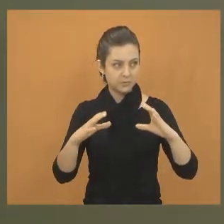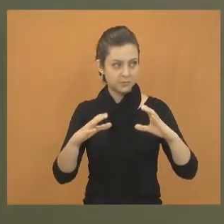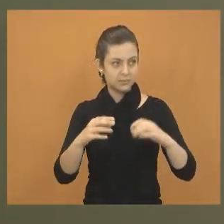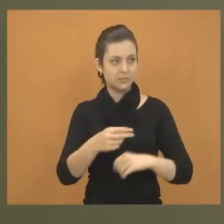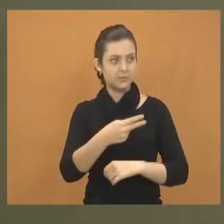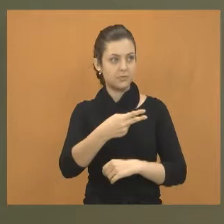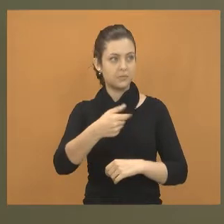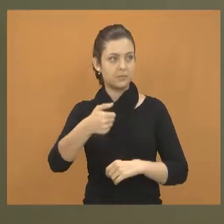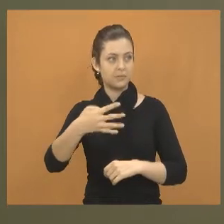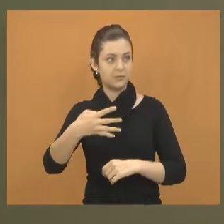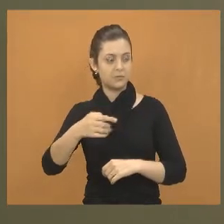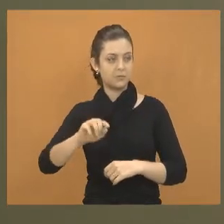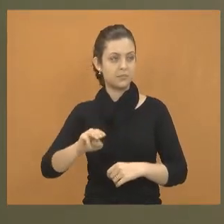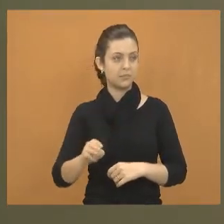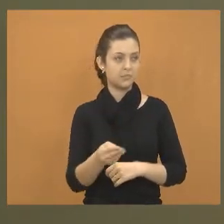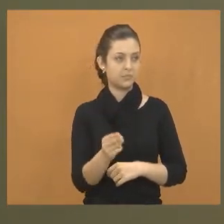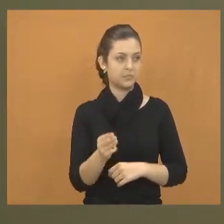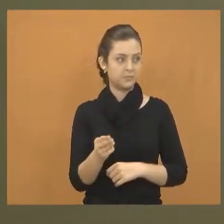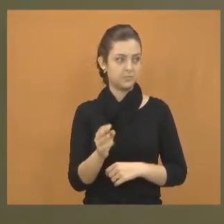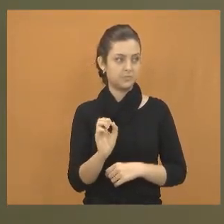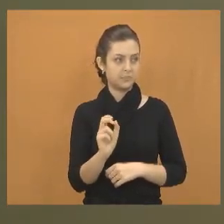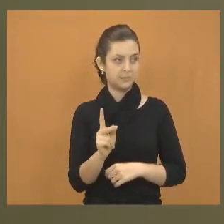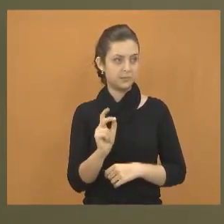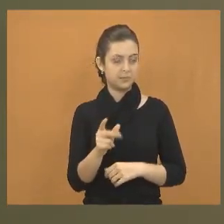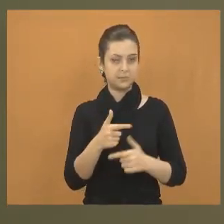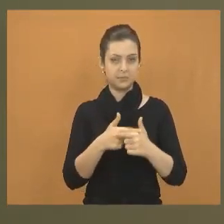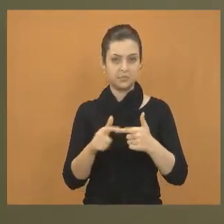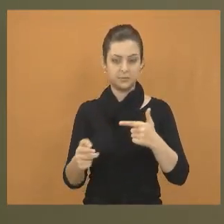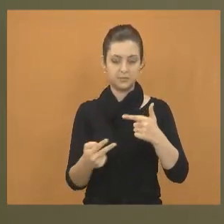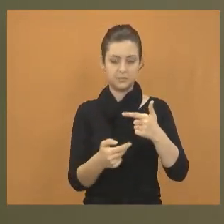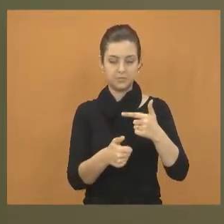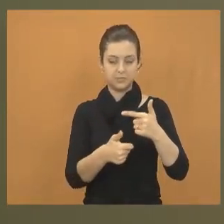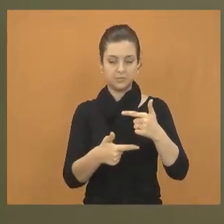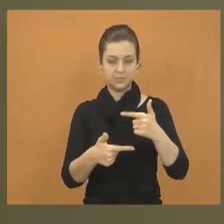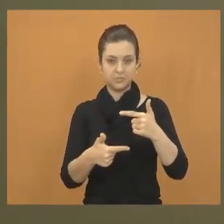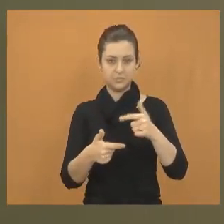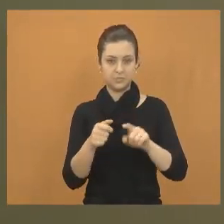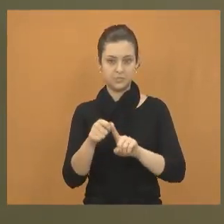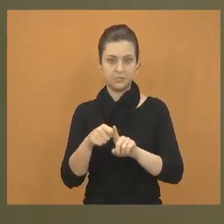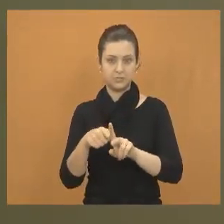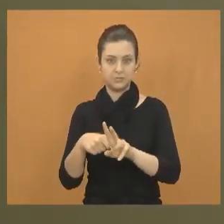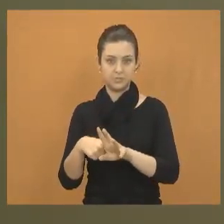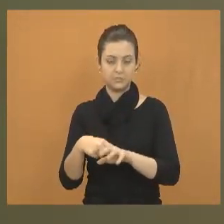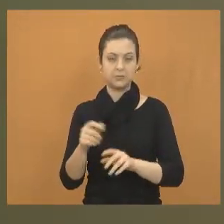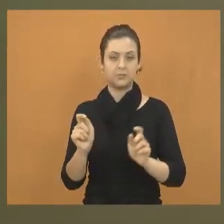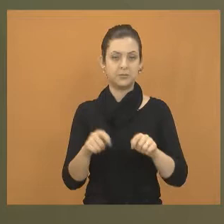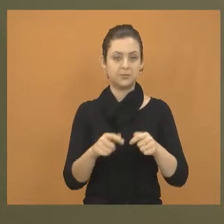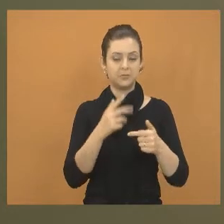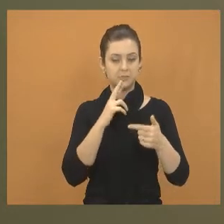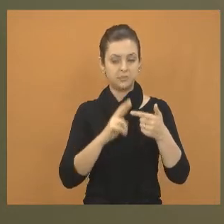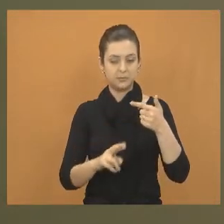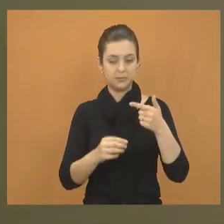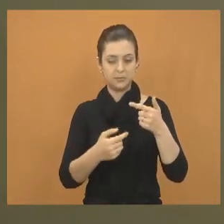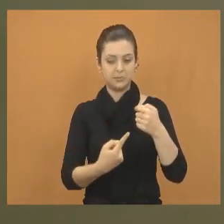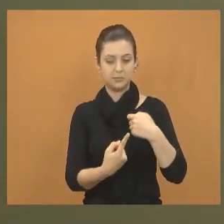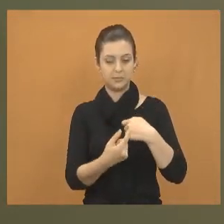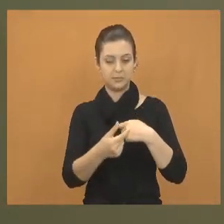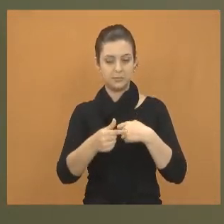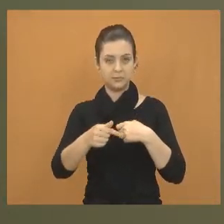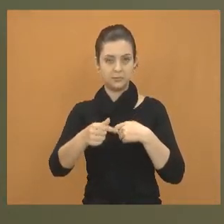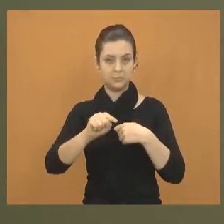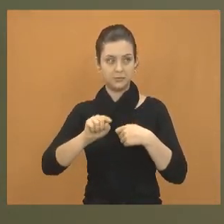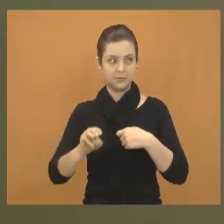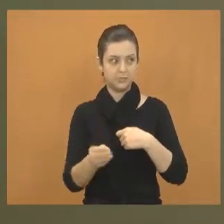214 milhões, tá? Dividido por 12 meses, vai dar